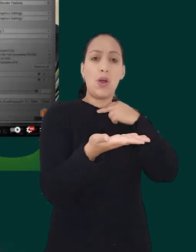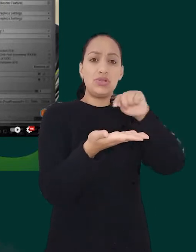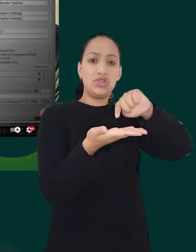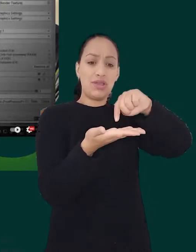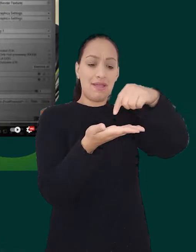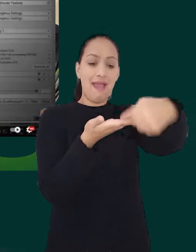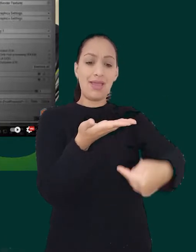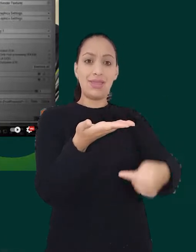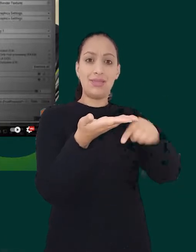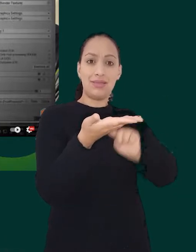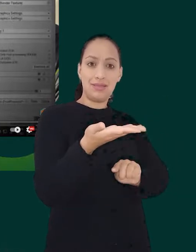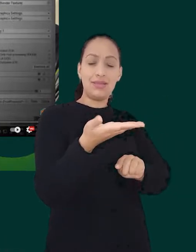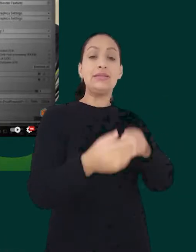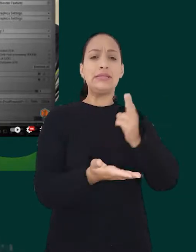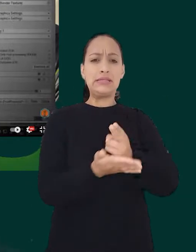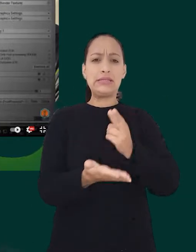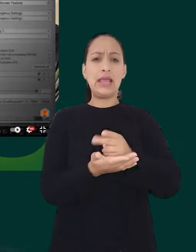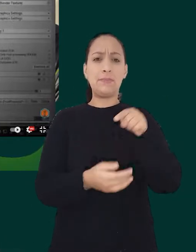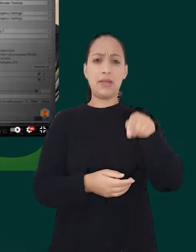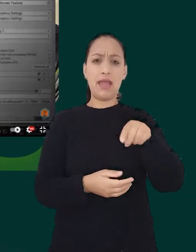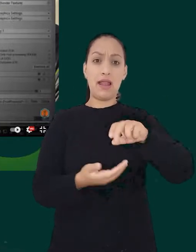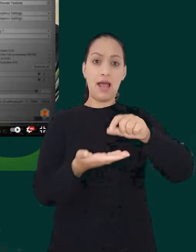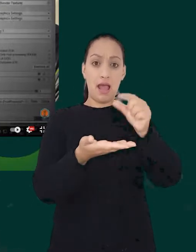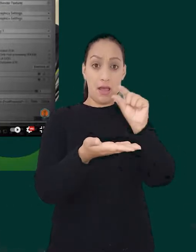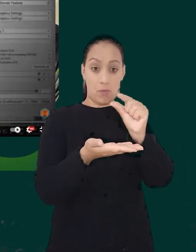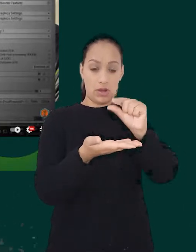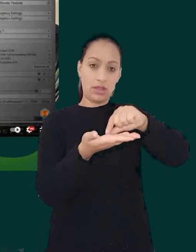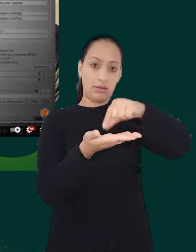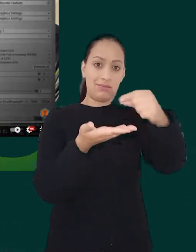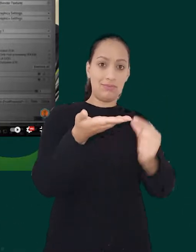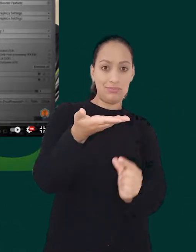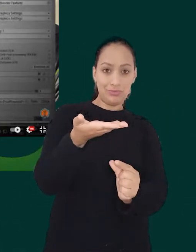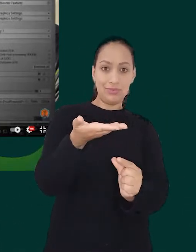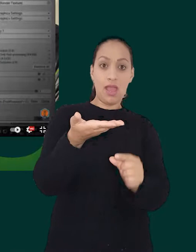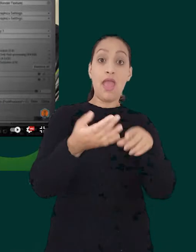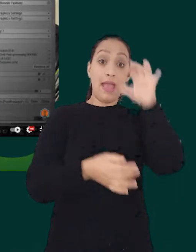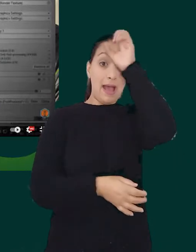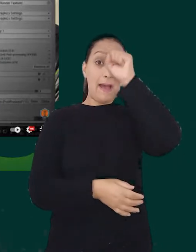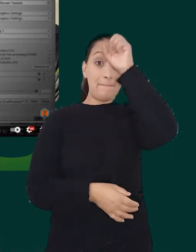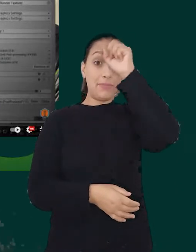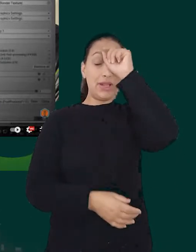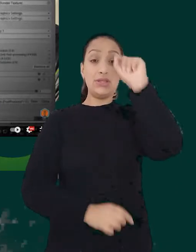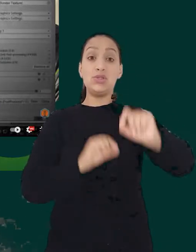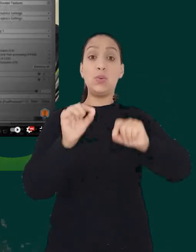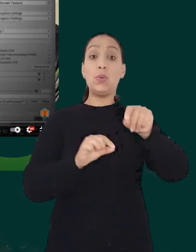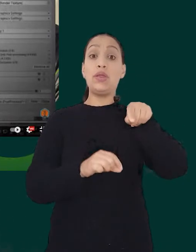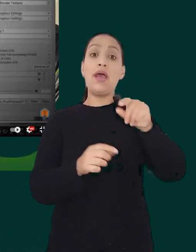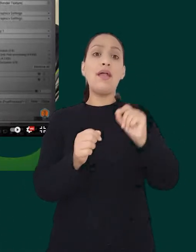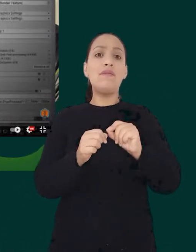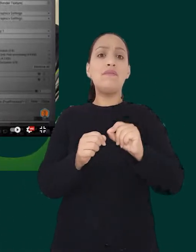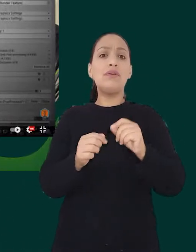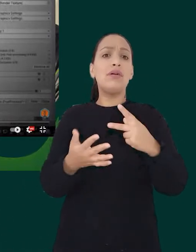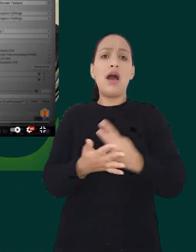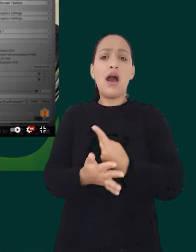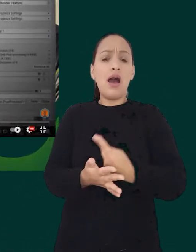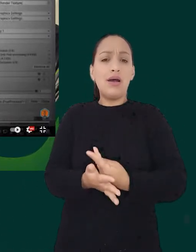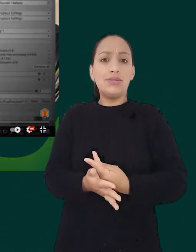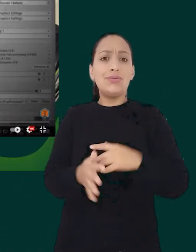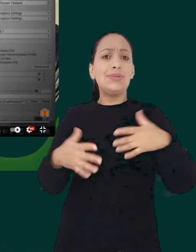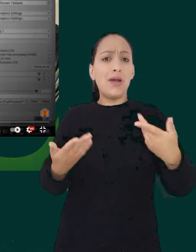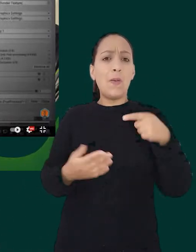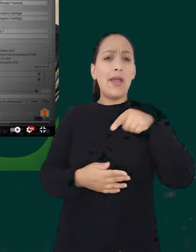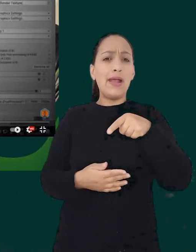bolinha cai, ele aprende o que ele fez errado. Então, o machine learning, neste caso aqui, está